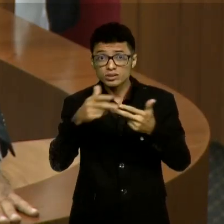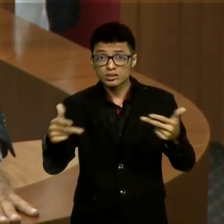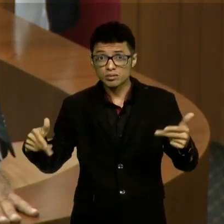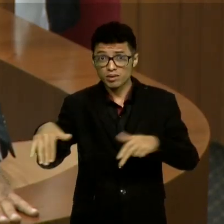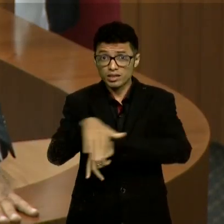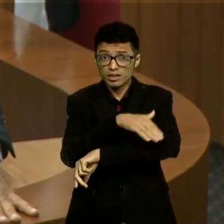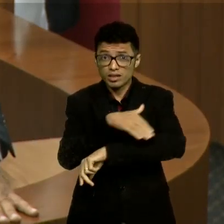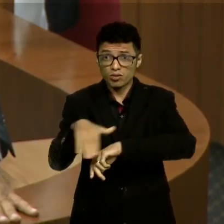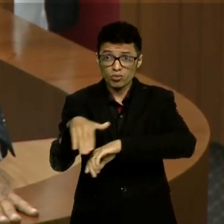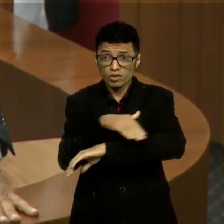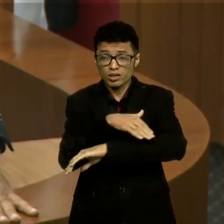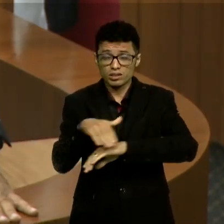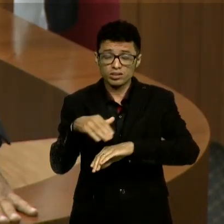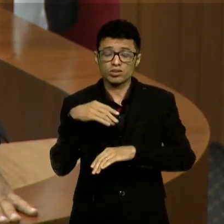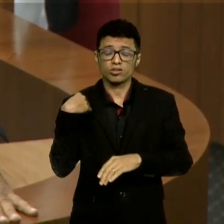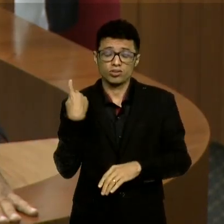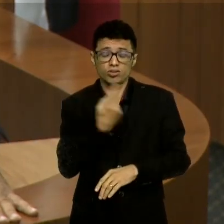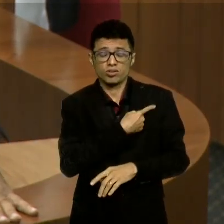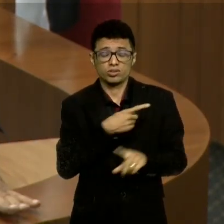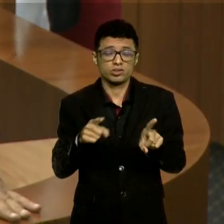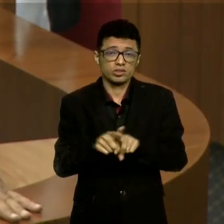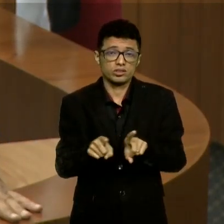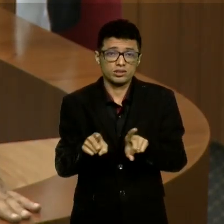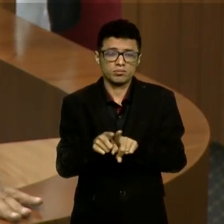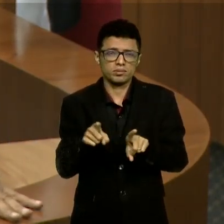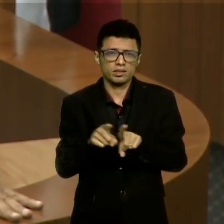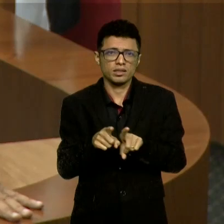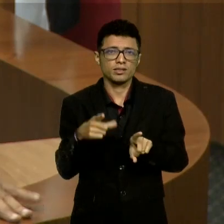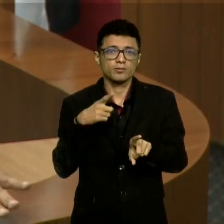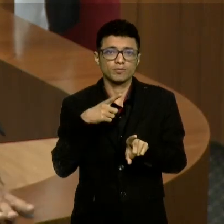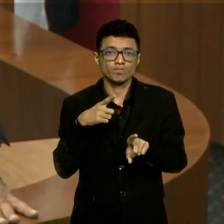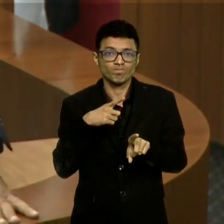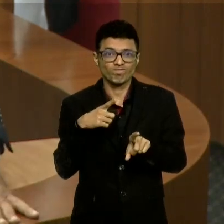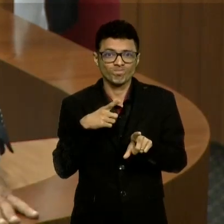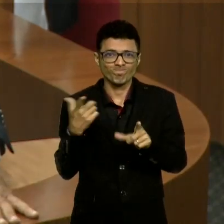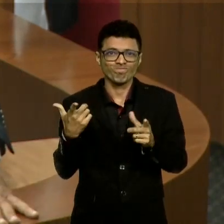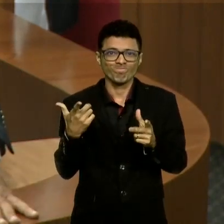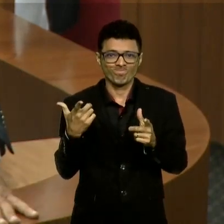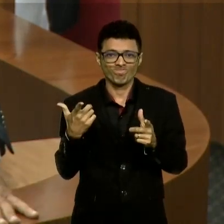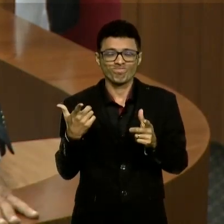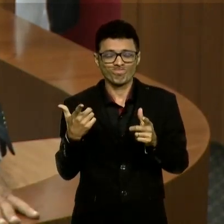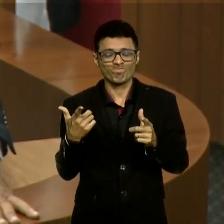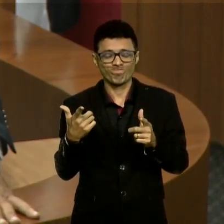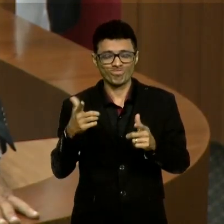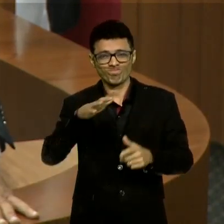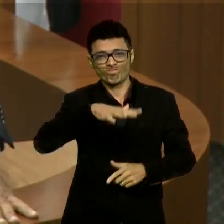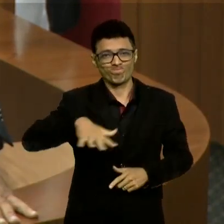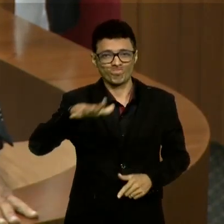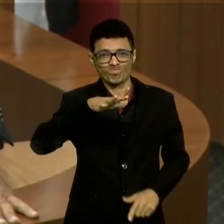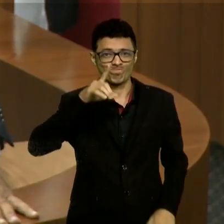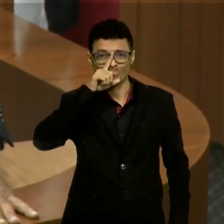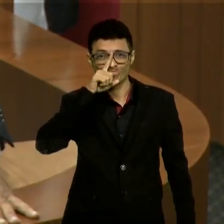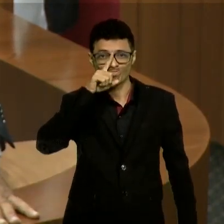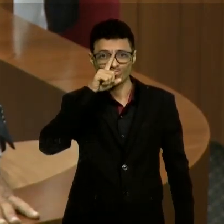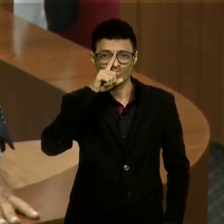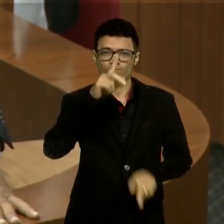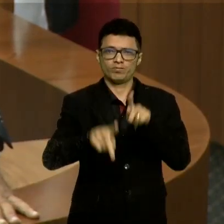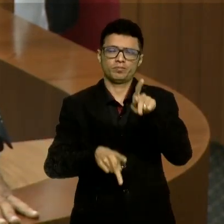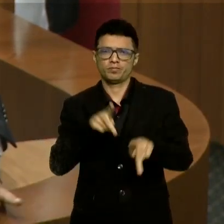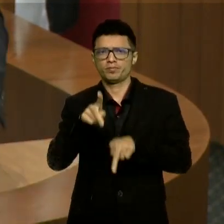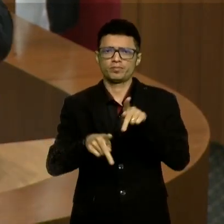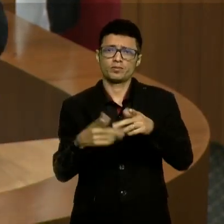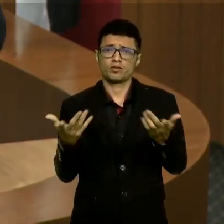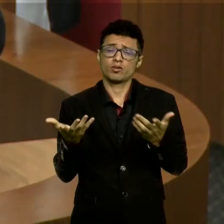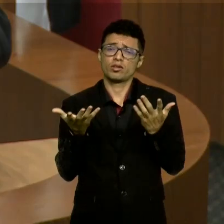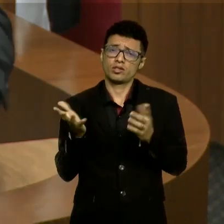também estamos deixando em risco a vida de toda a população. Então, eu quero aqui fazer esse destaque